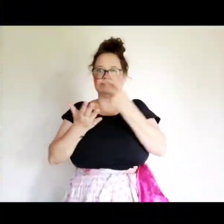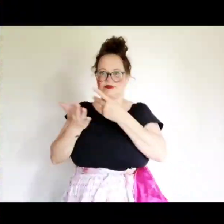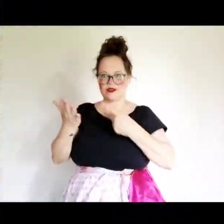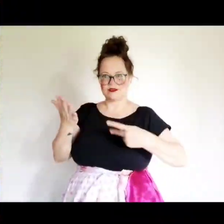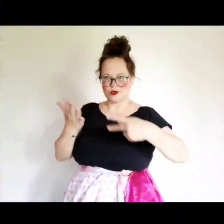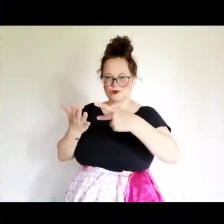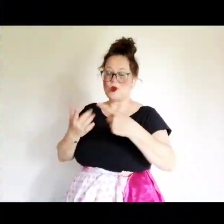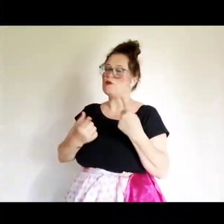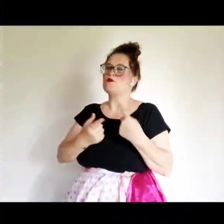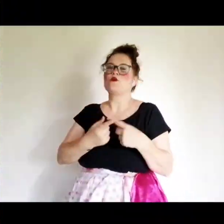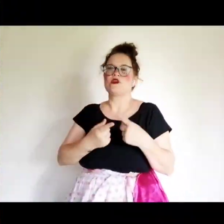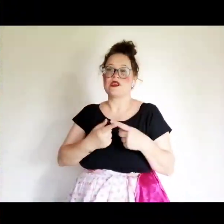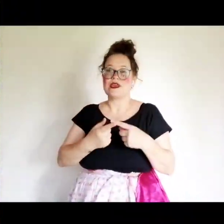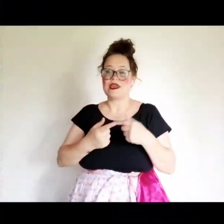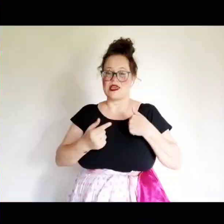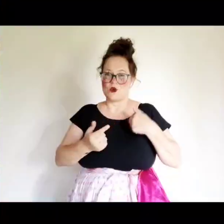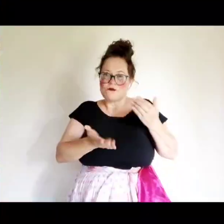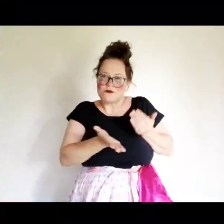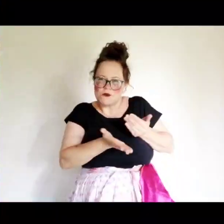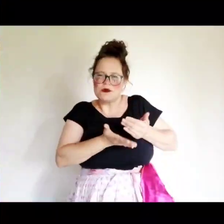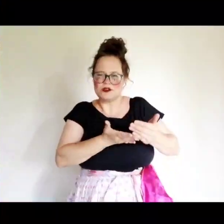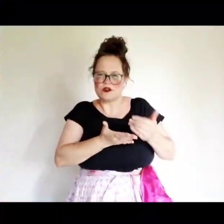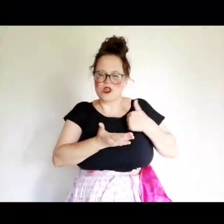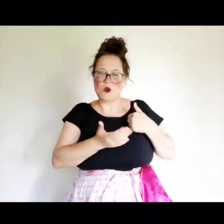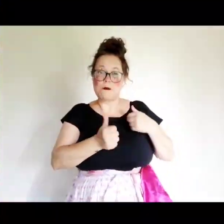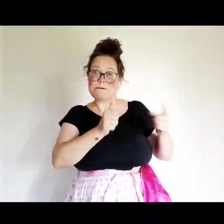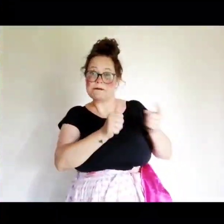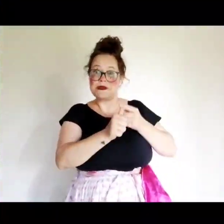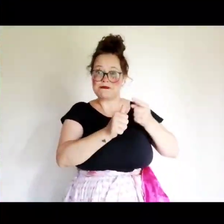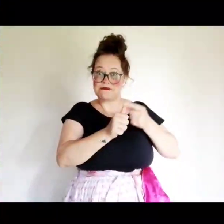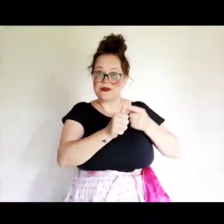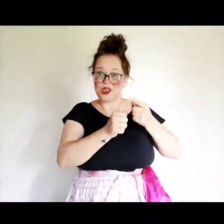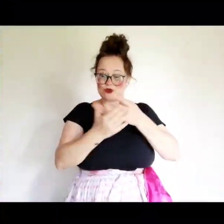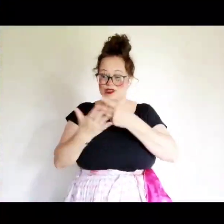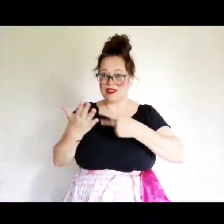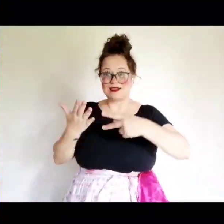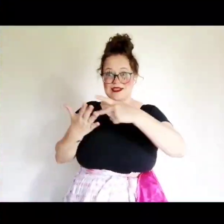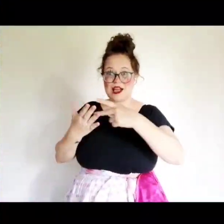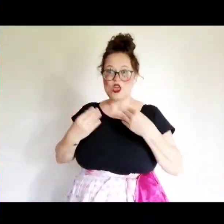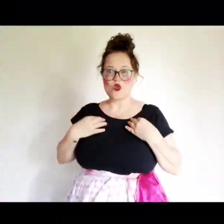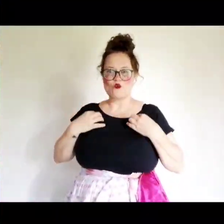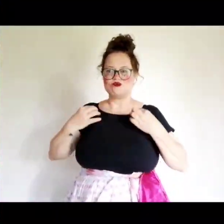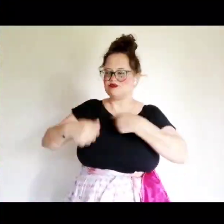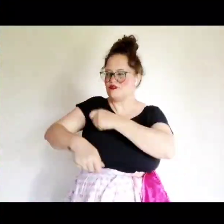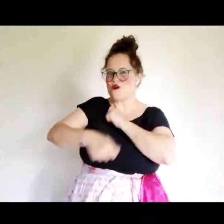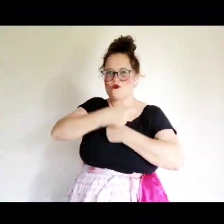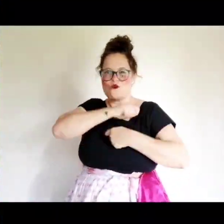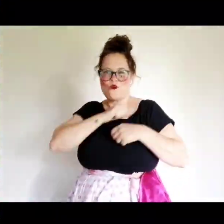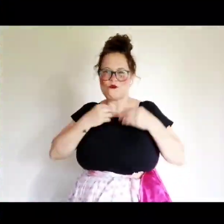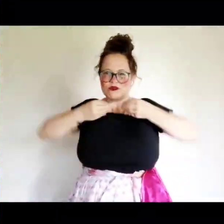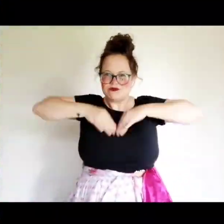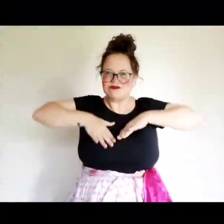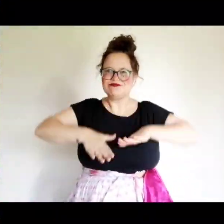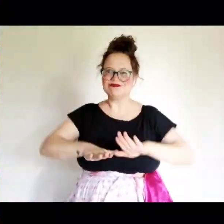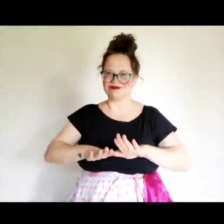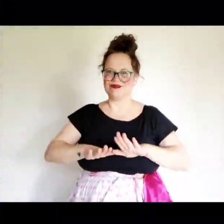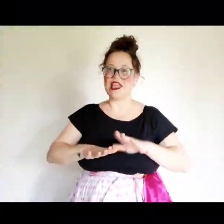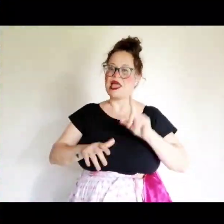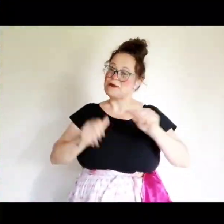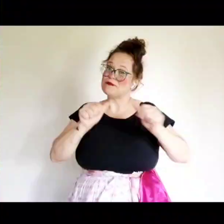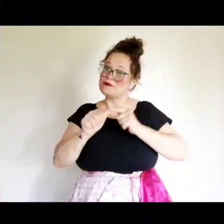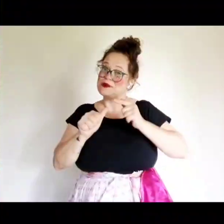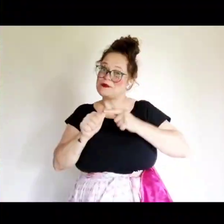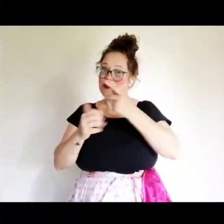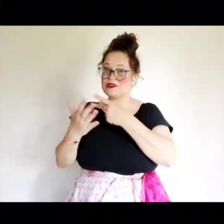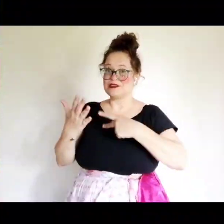como eu tinha essa coisa de que a minha primeira montação foi desenhar ela, ou eu, o vestido dela,